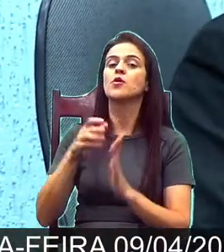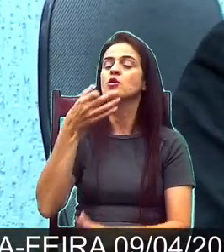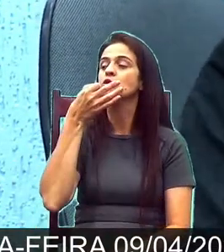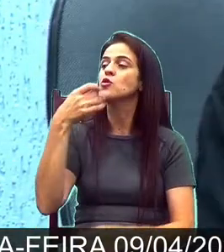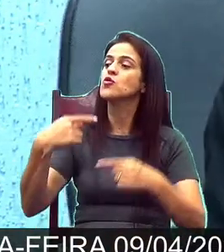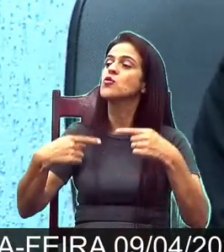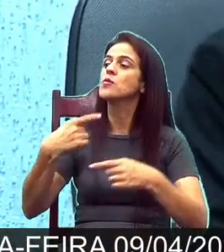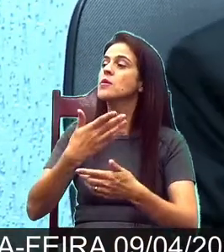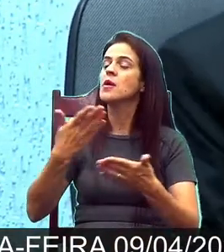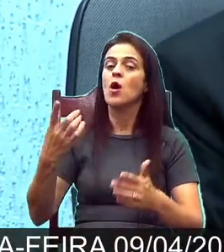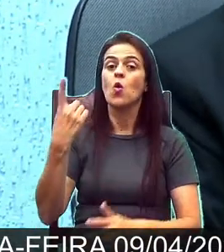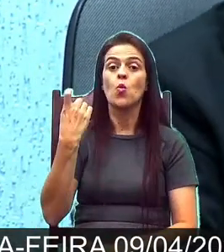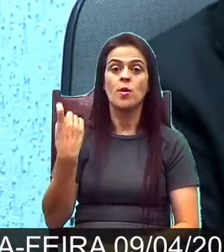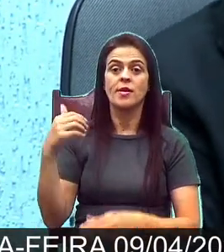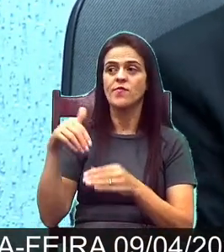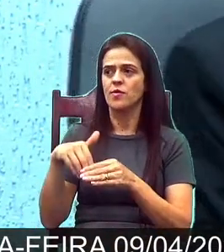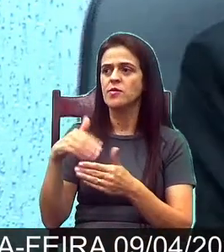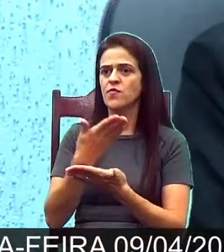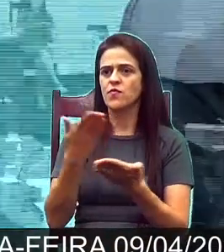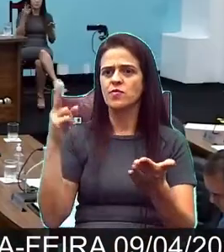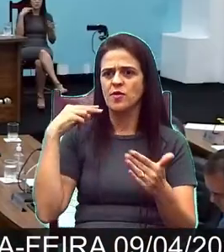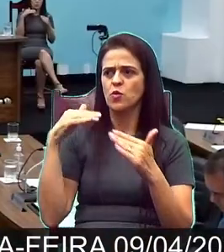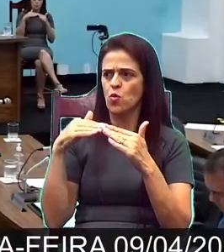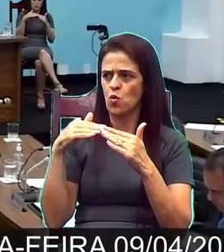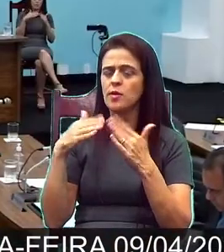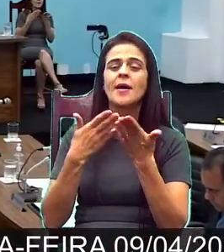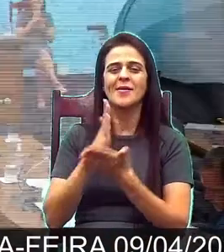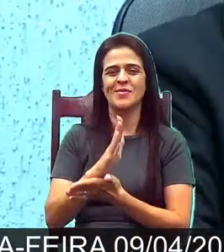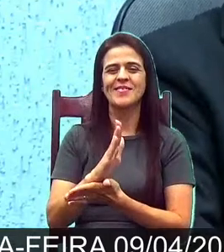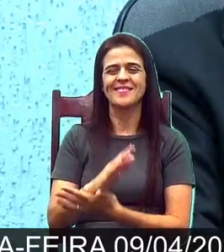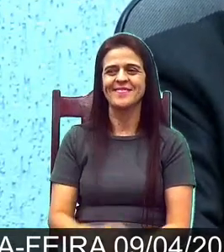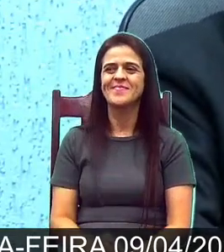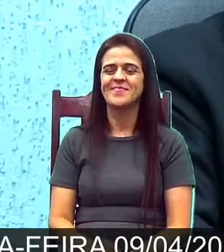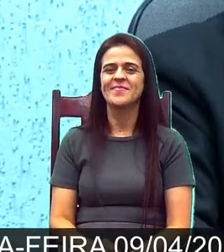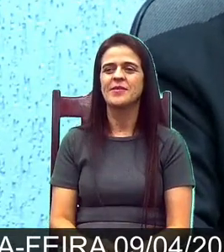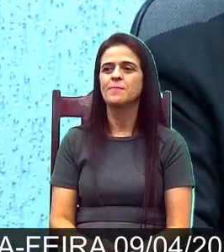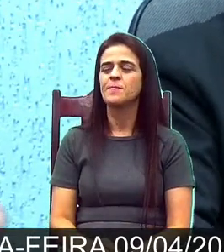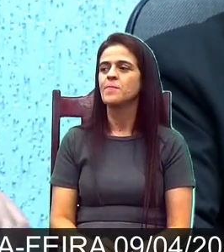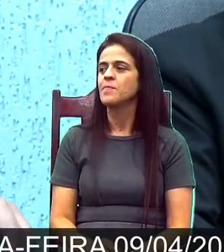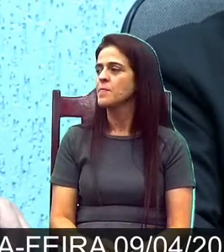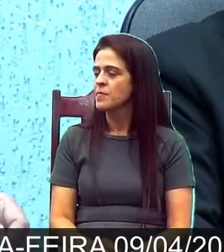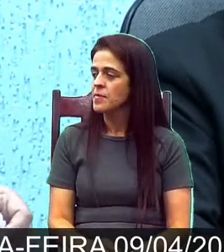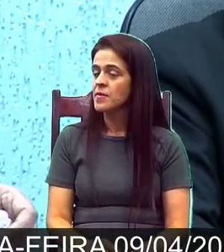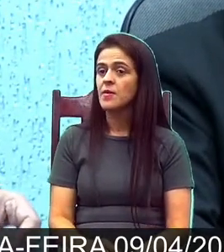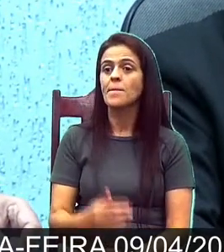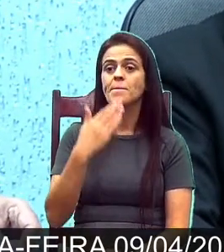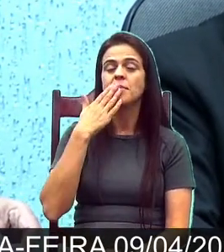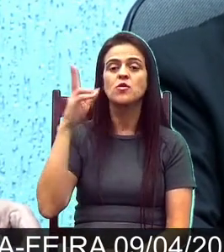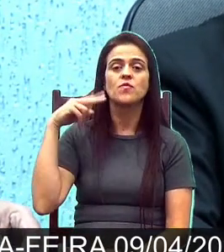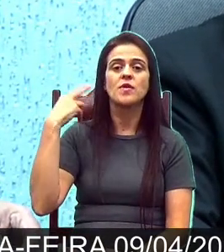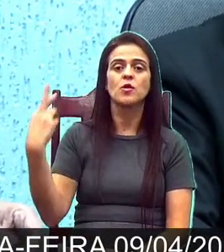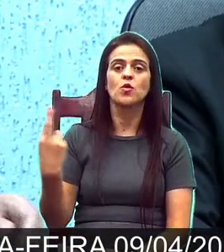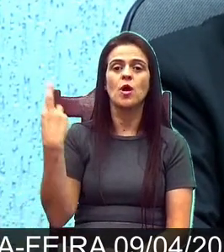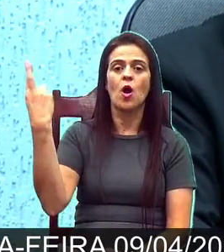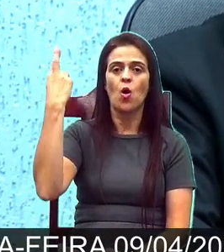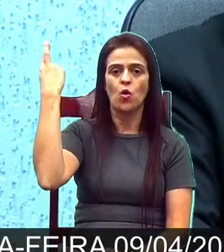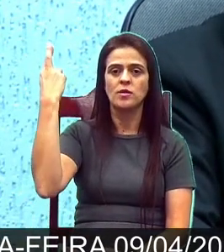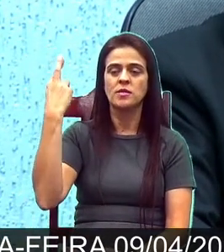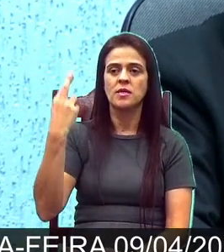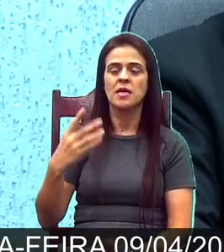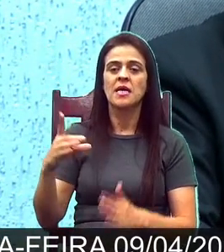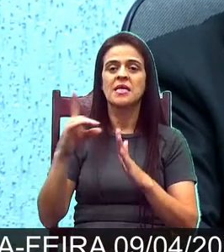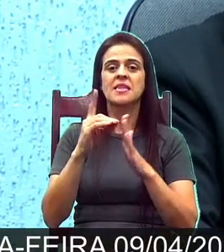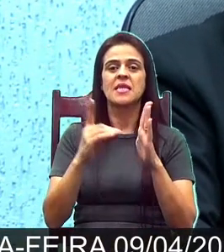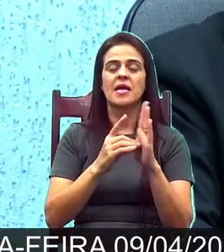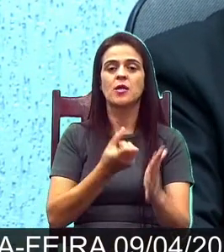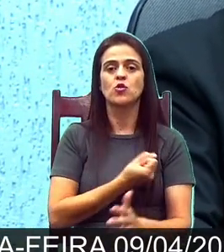Projeto em primeira e única votação. Aqueles que estiverem de acordo, permaneçam como estão. Aprovado. A pedido da autora, vereadora Rosângela, os projetos de decreto legislativo